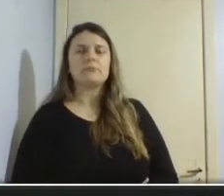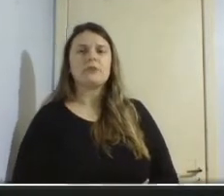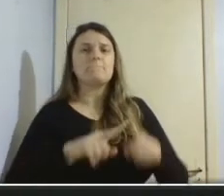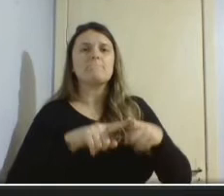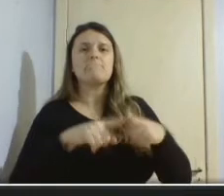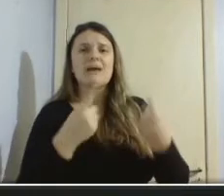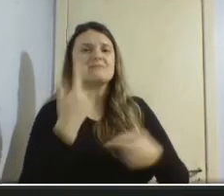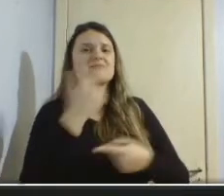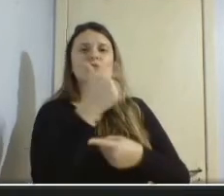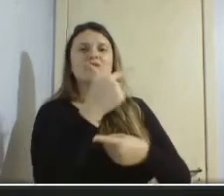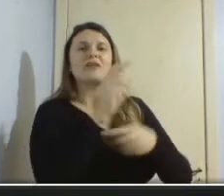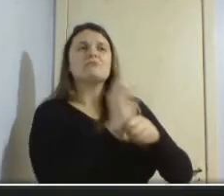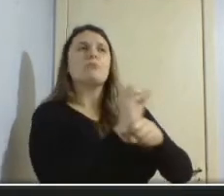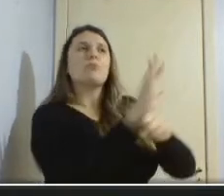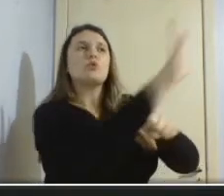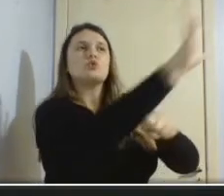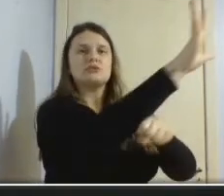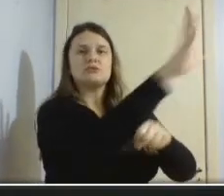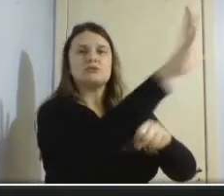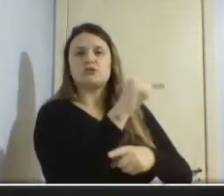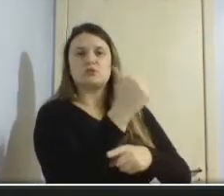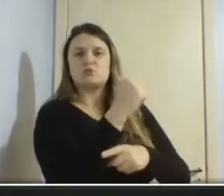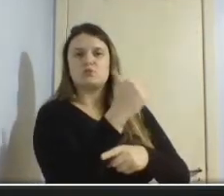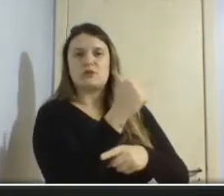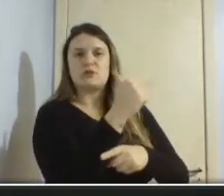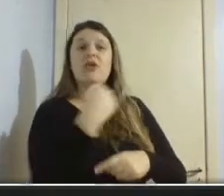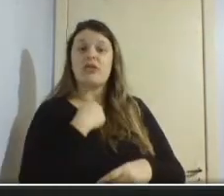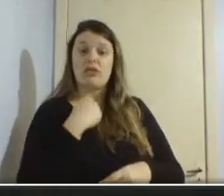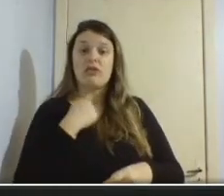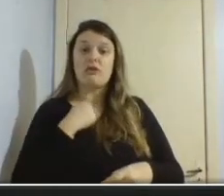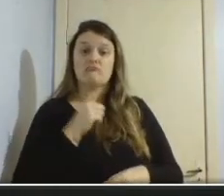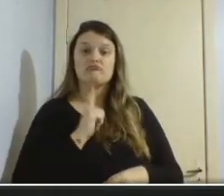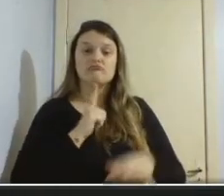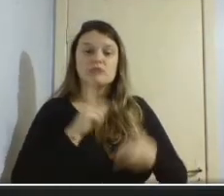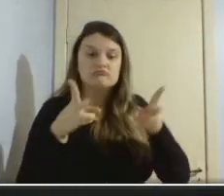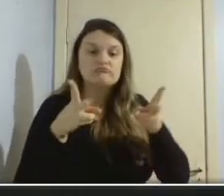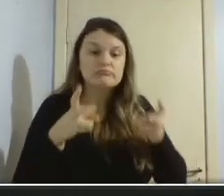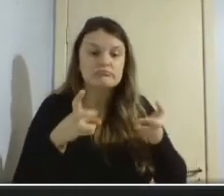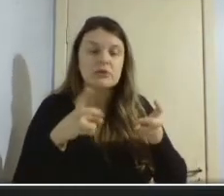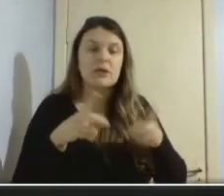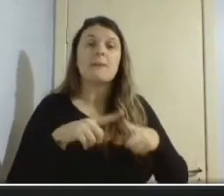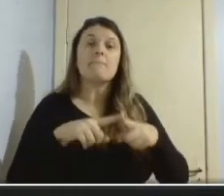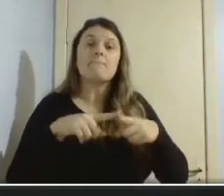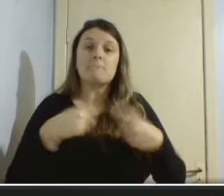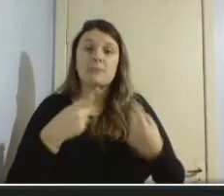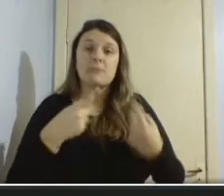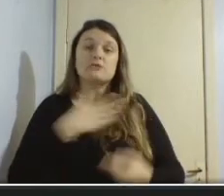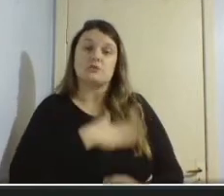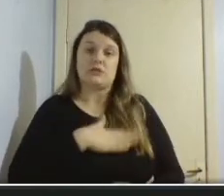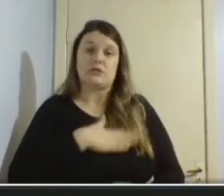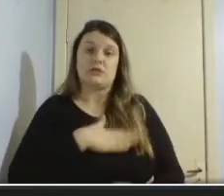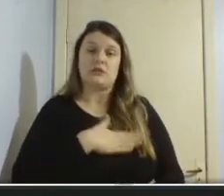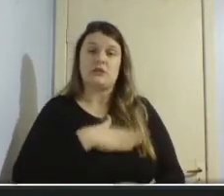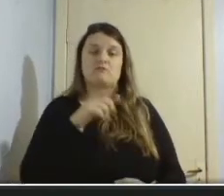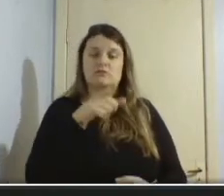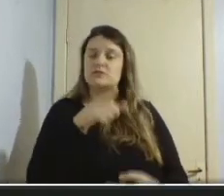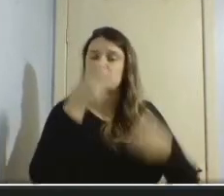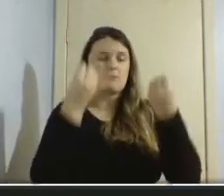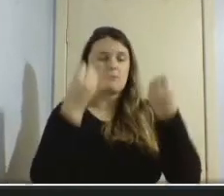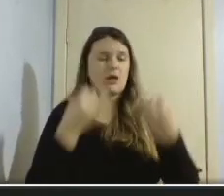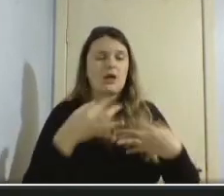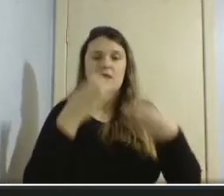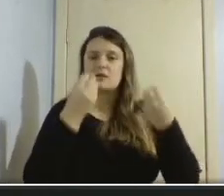possível olhar ela no Datashow. Mas gostaria que você explanasse e essas telas,